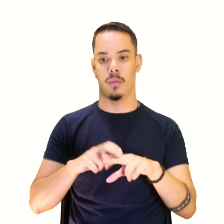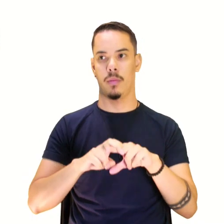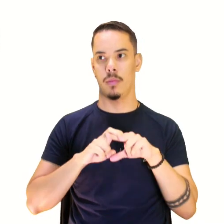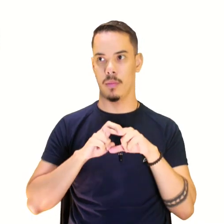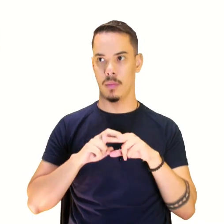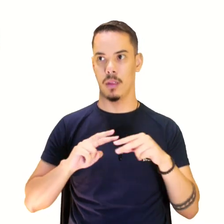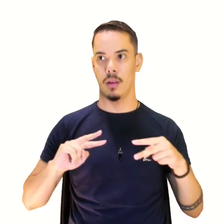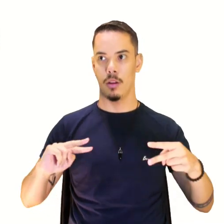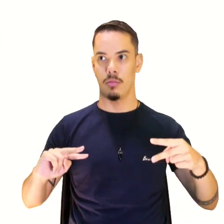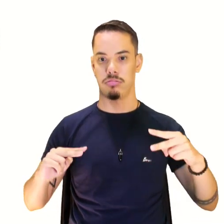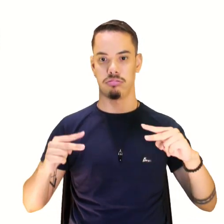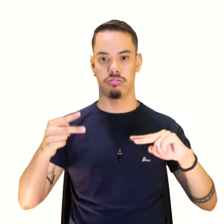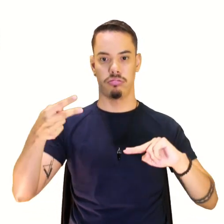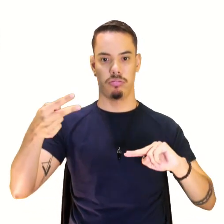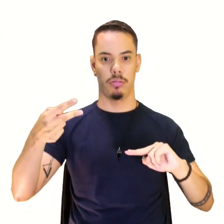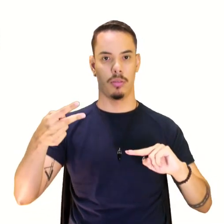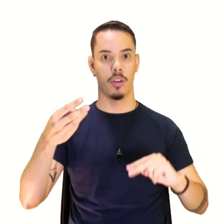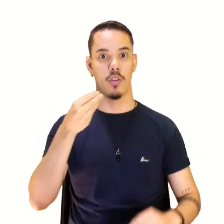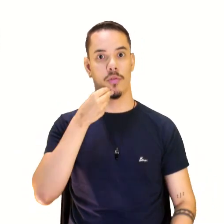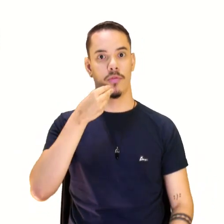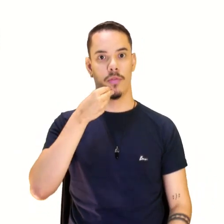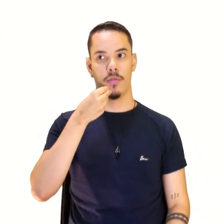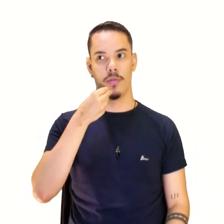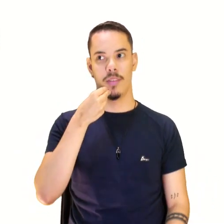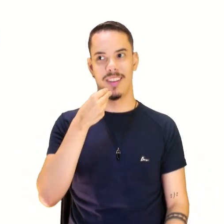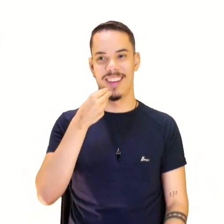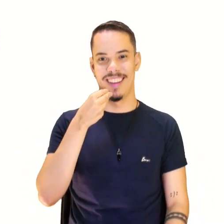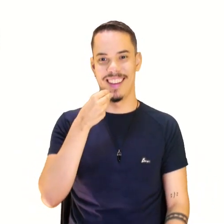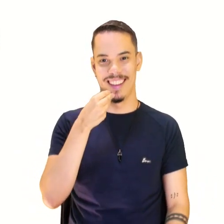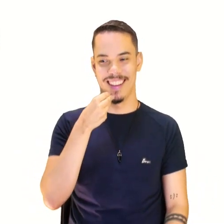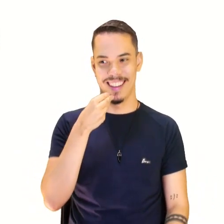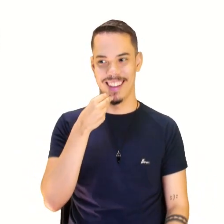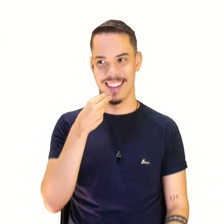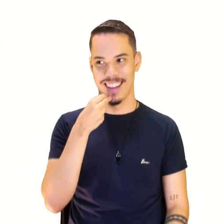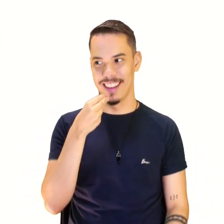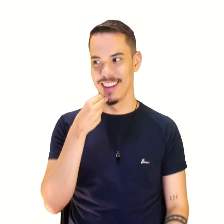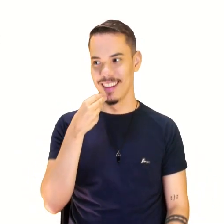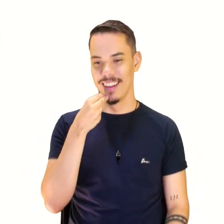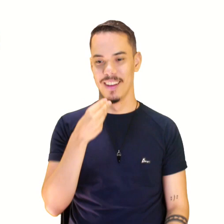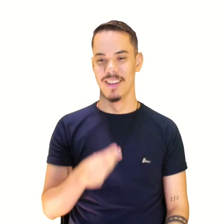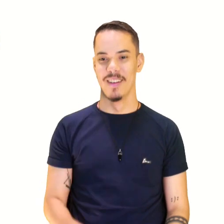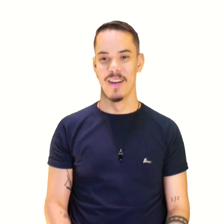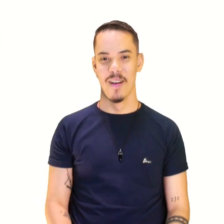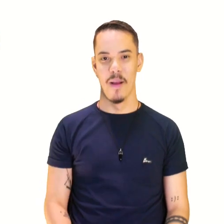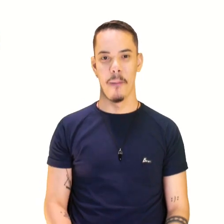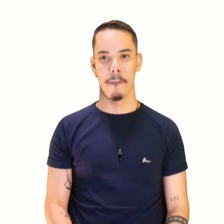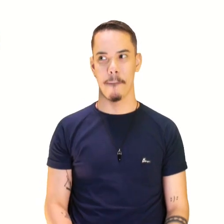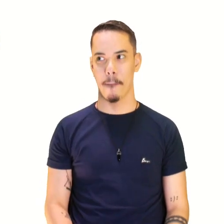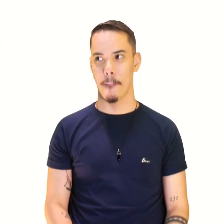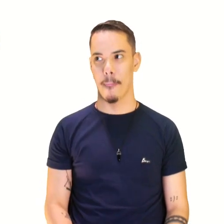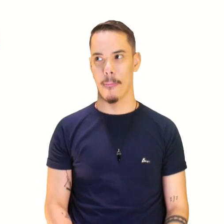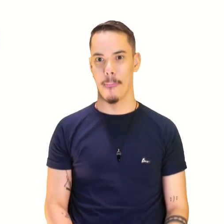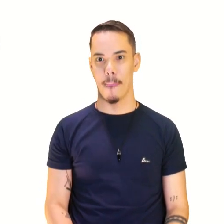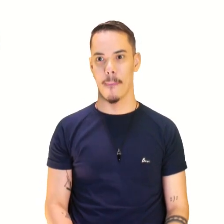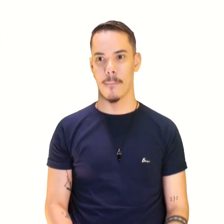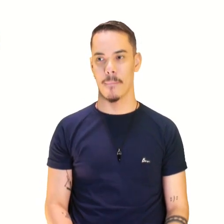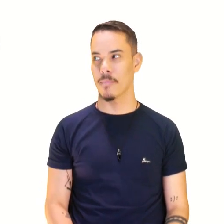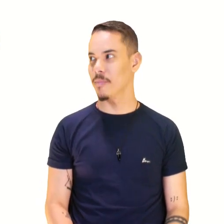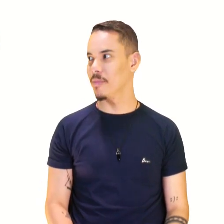óbvia. mais eu demoro. É óbvio. É óbvio isso aí? É óbvio. Então, com isso... Ixi,